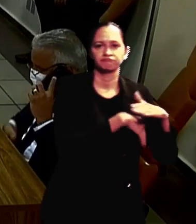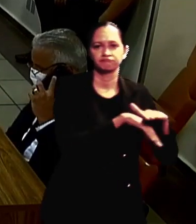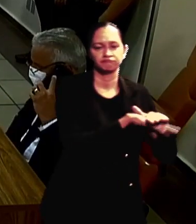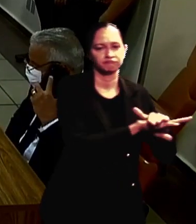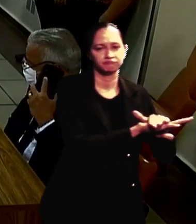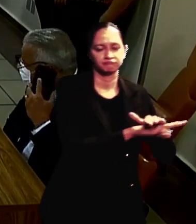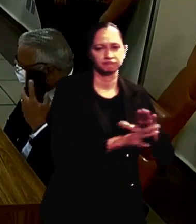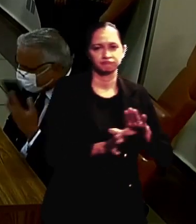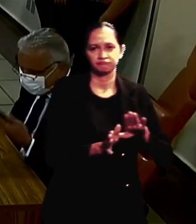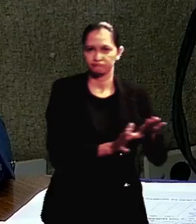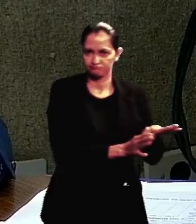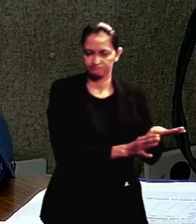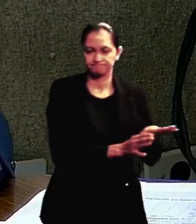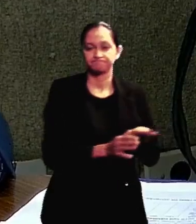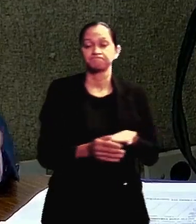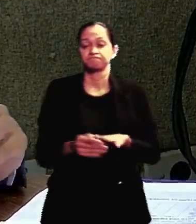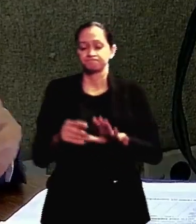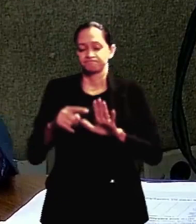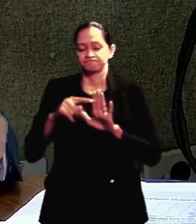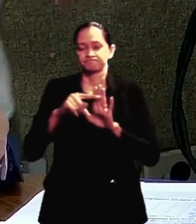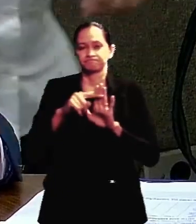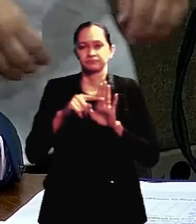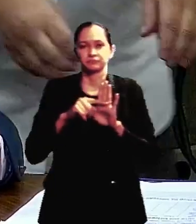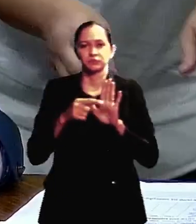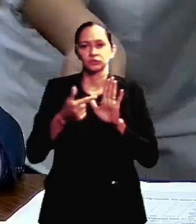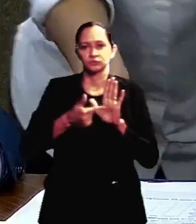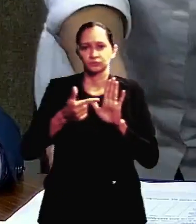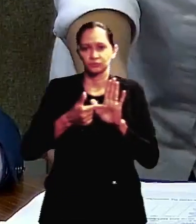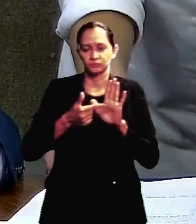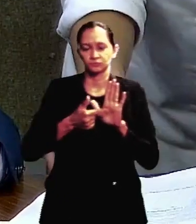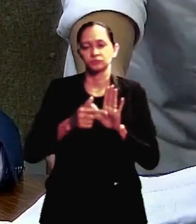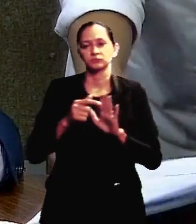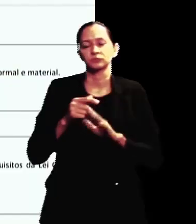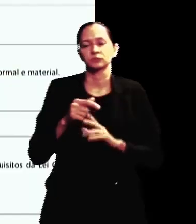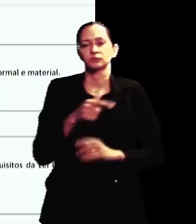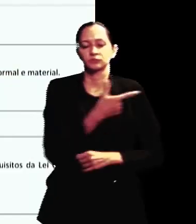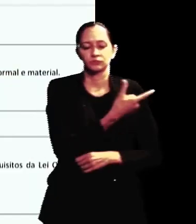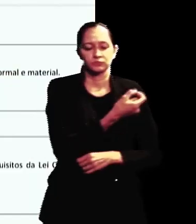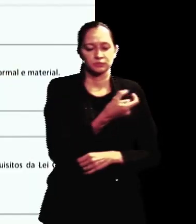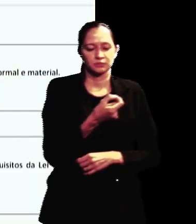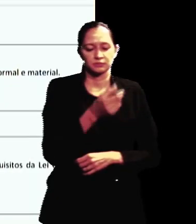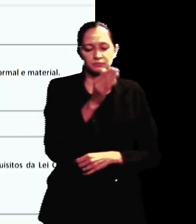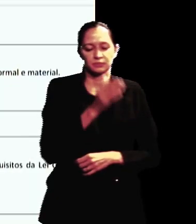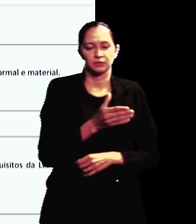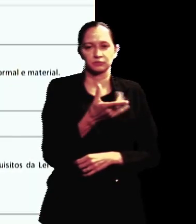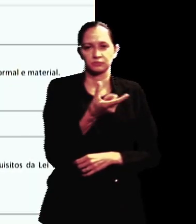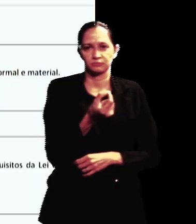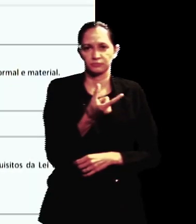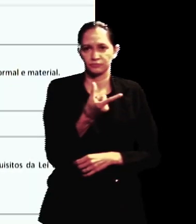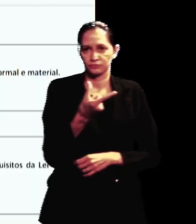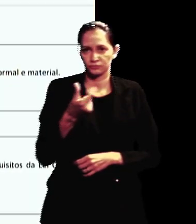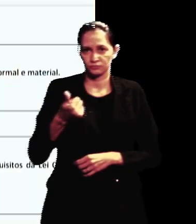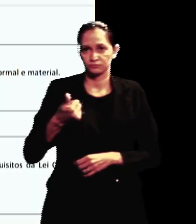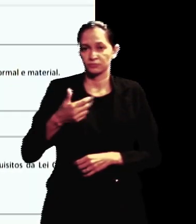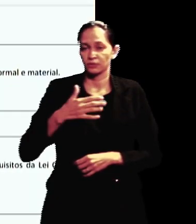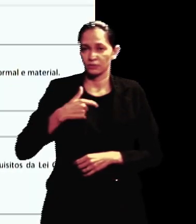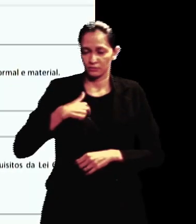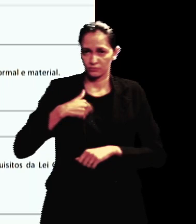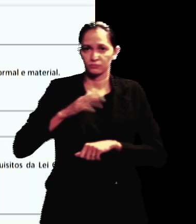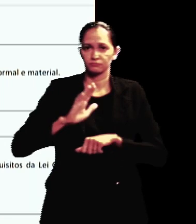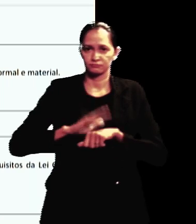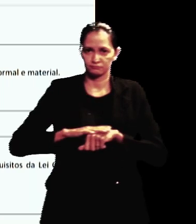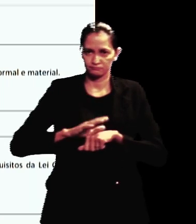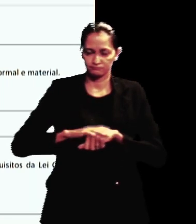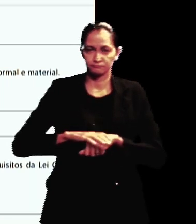arquivado. Item 2 da pauta, projeto número 200/21, dispõe sobre projeto de minha autoria,